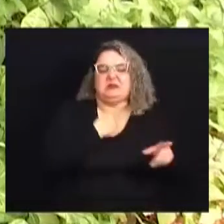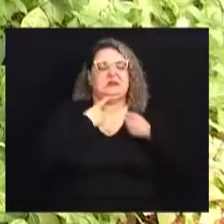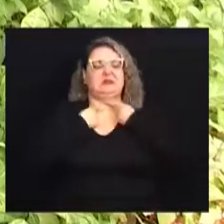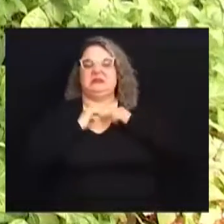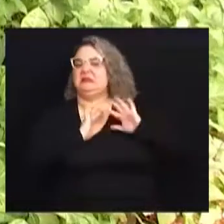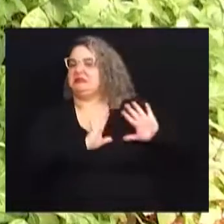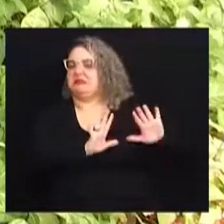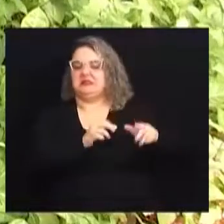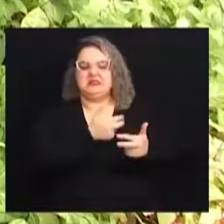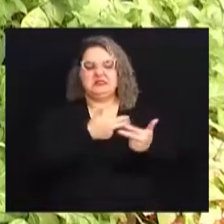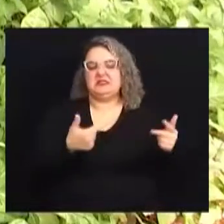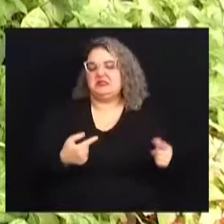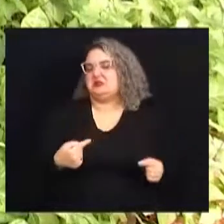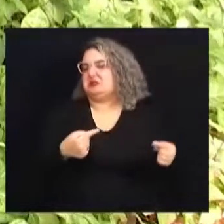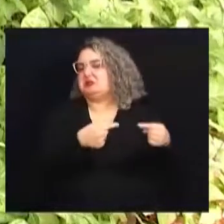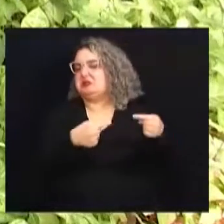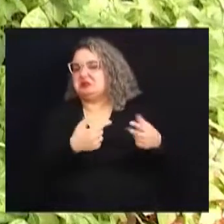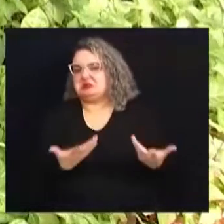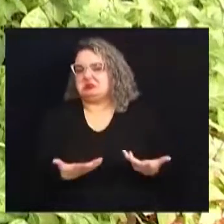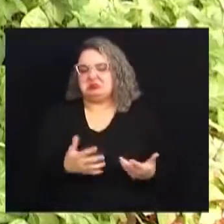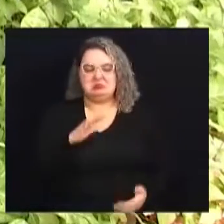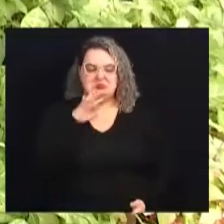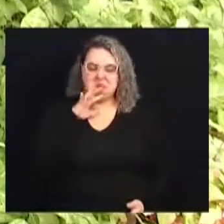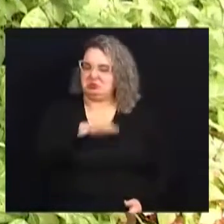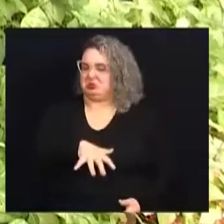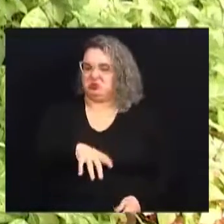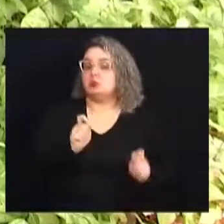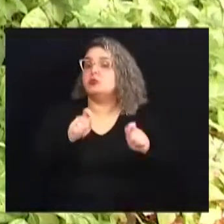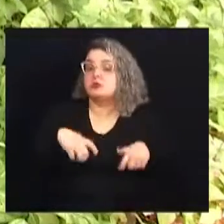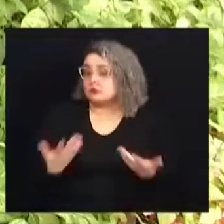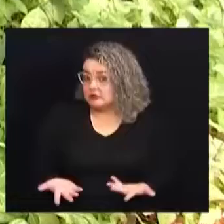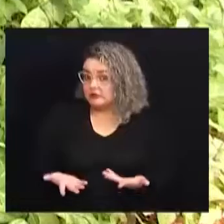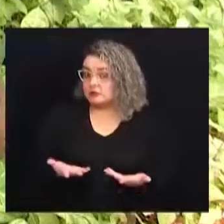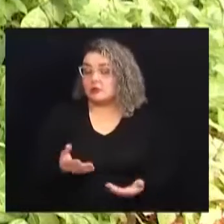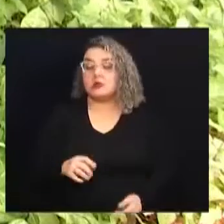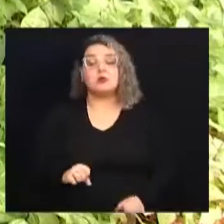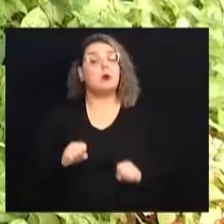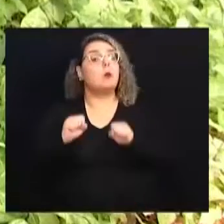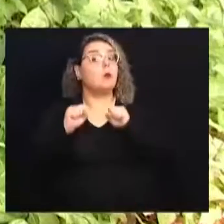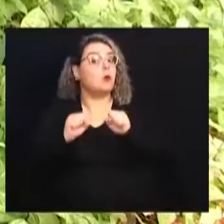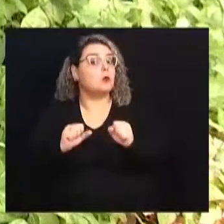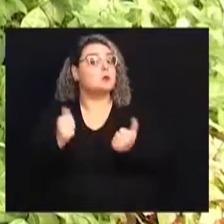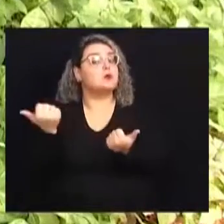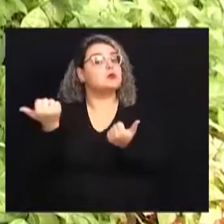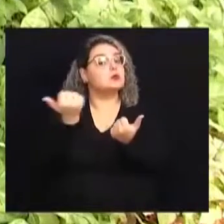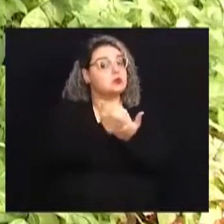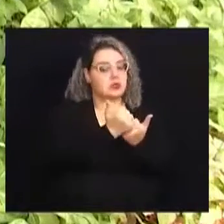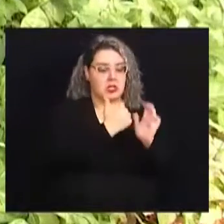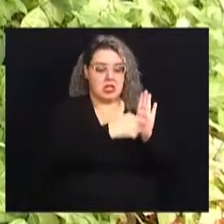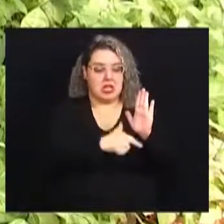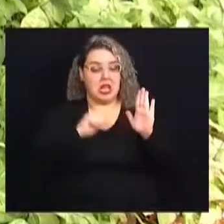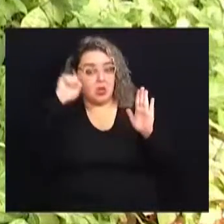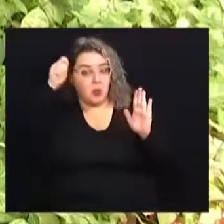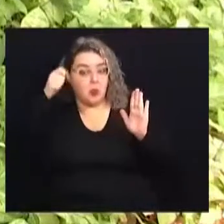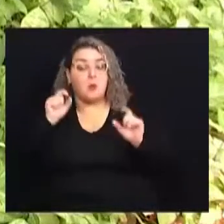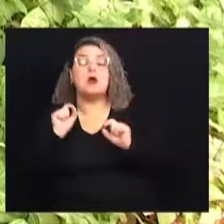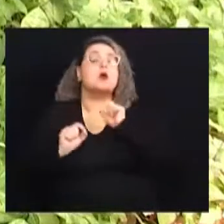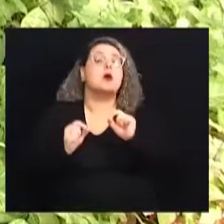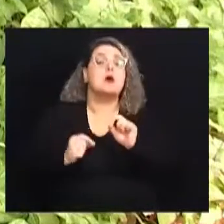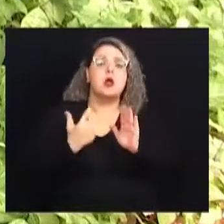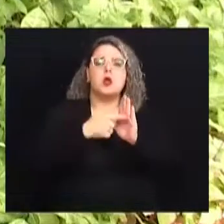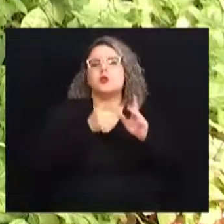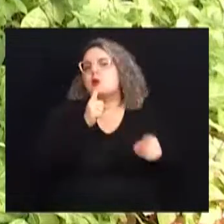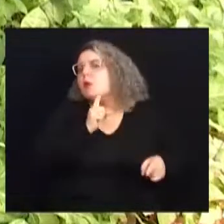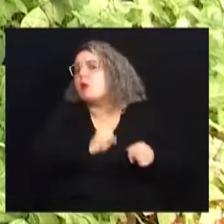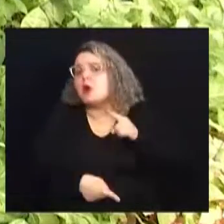deseja, de coisas negativas, né? Das piores coisas possíveis. Então, a gente pode substituir lista